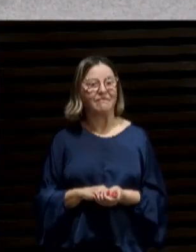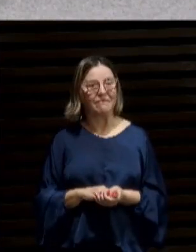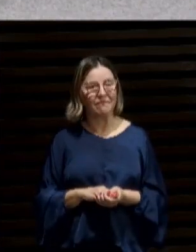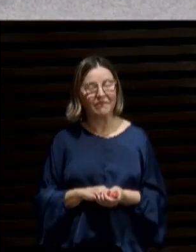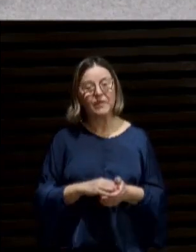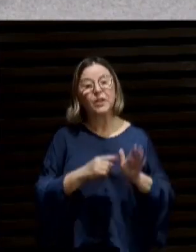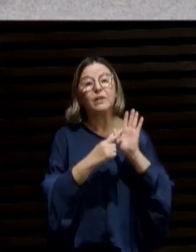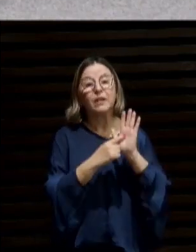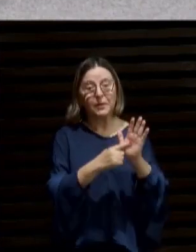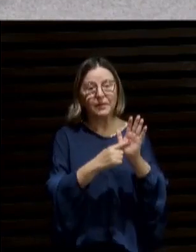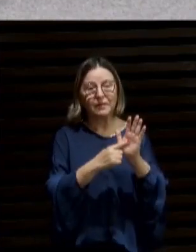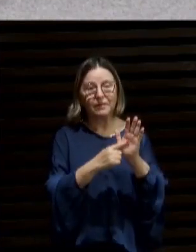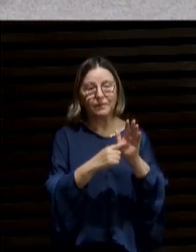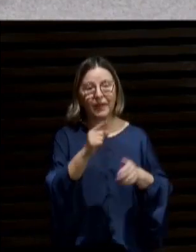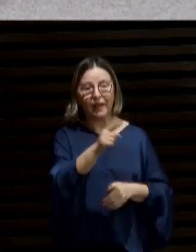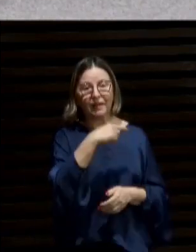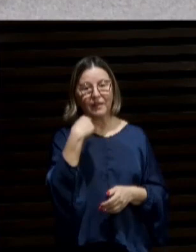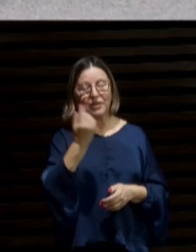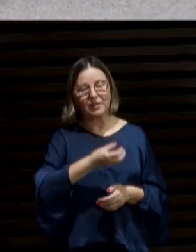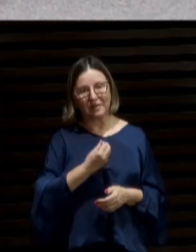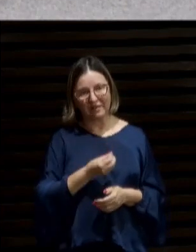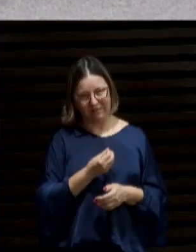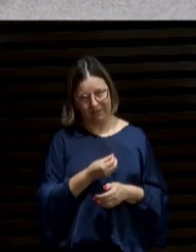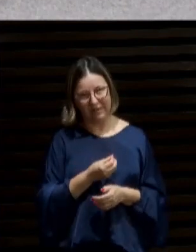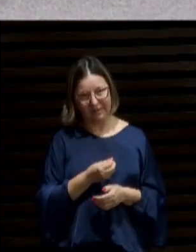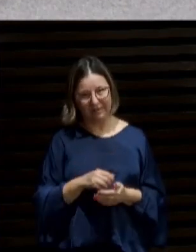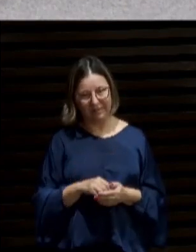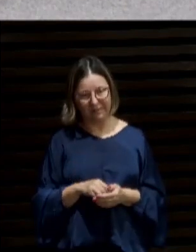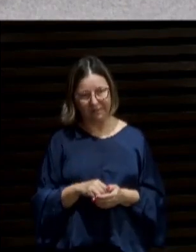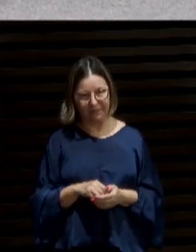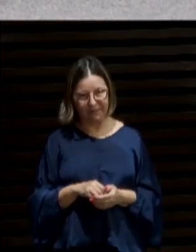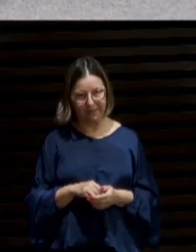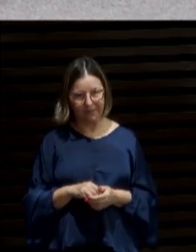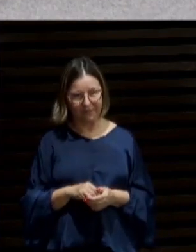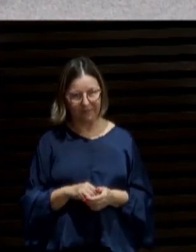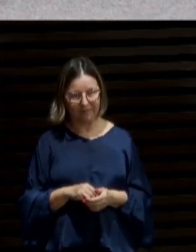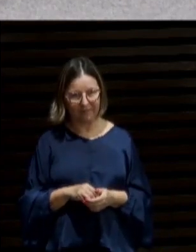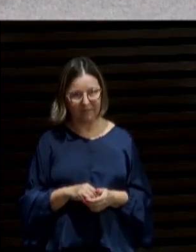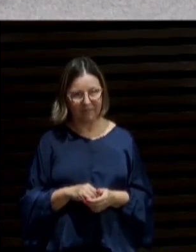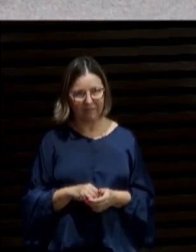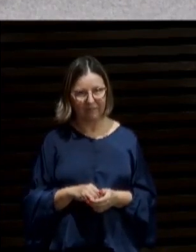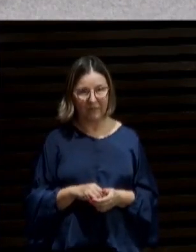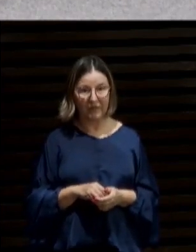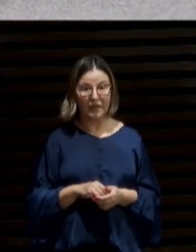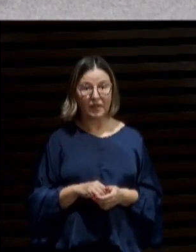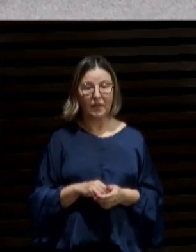representando a nossa vida. Aí ele dá o grito